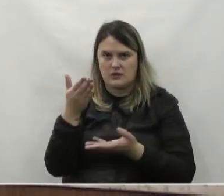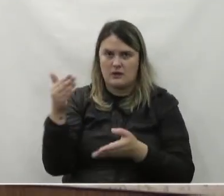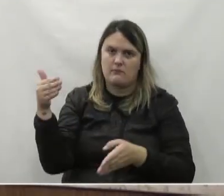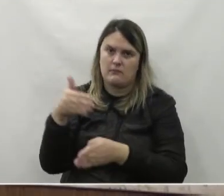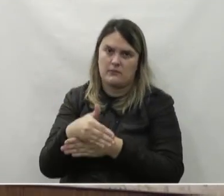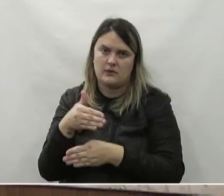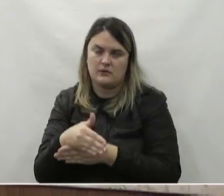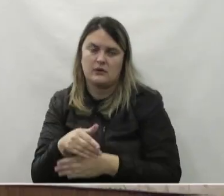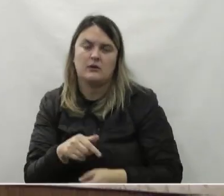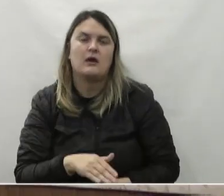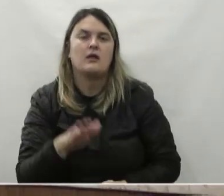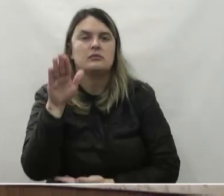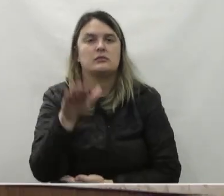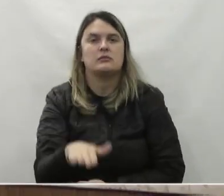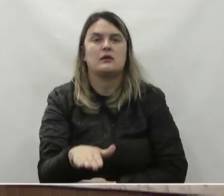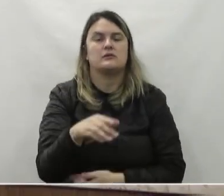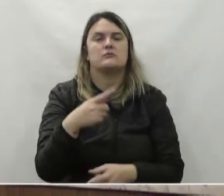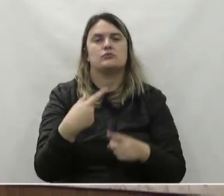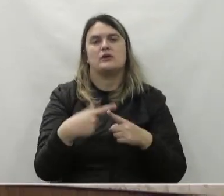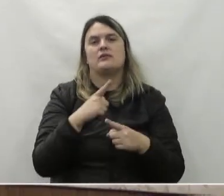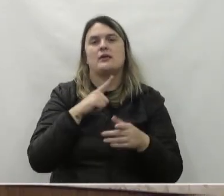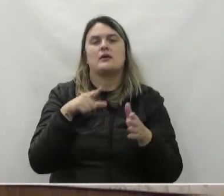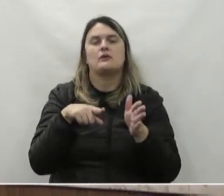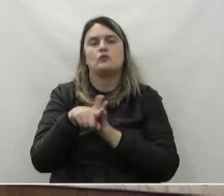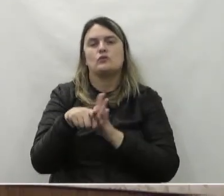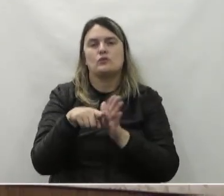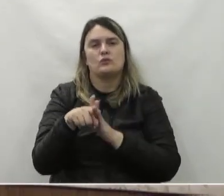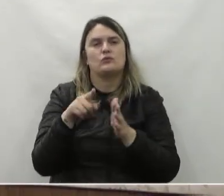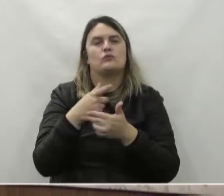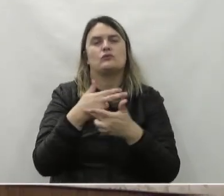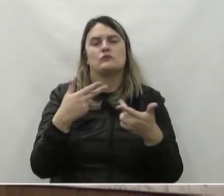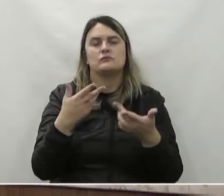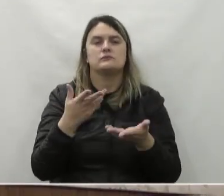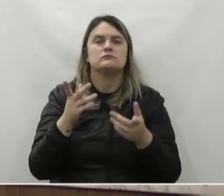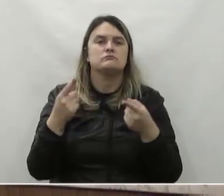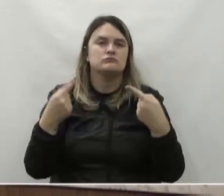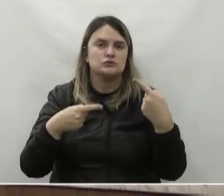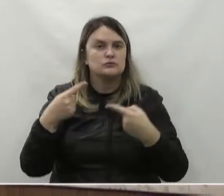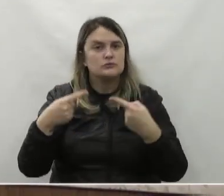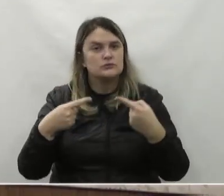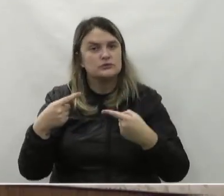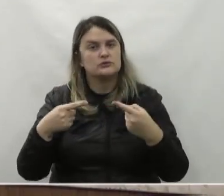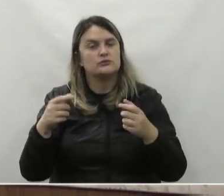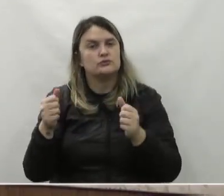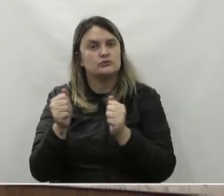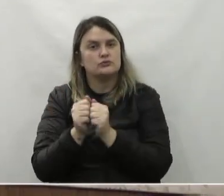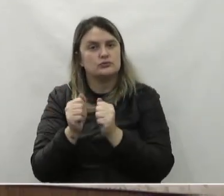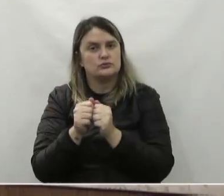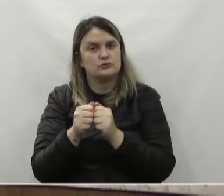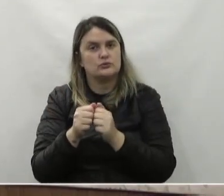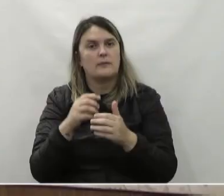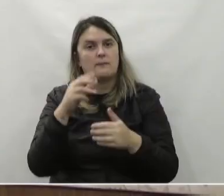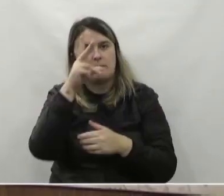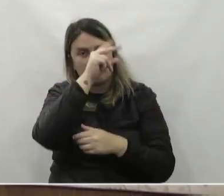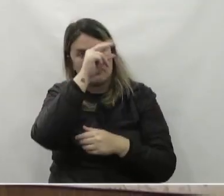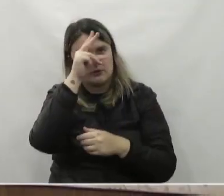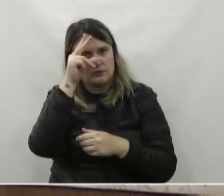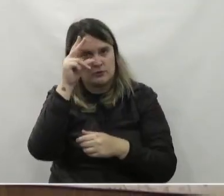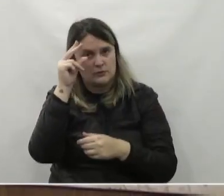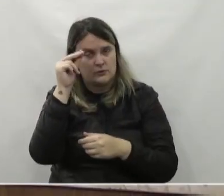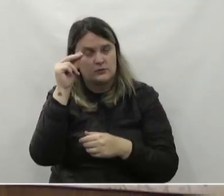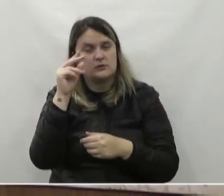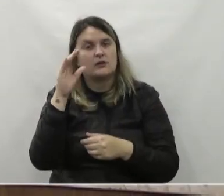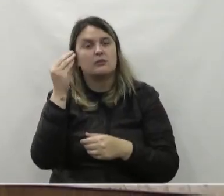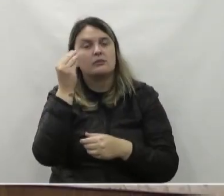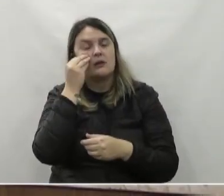algum questionamento referente à empresa. A gente vai estar lá para discutir em conjunto, junto ao Executivo, né, para